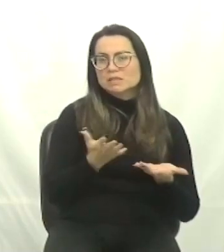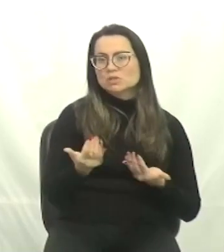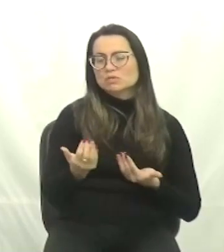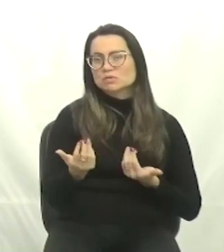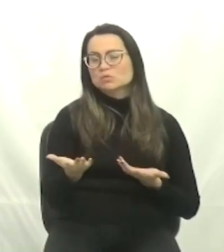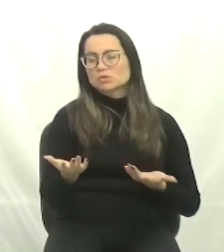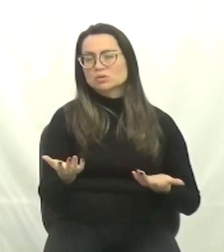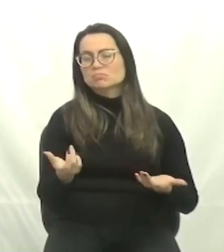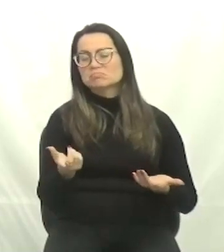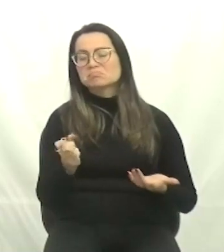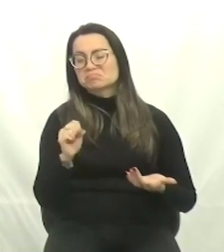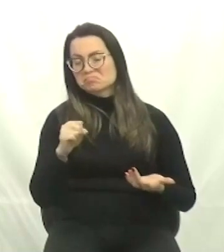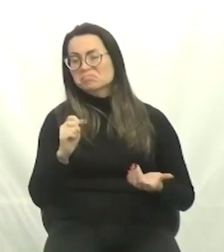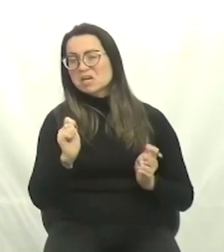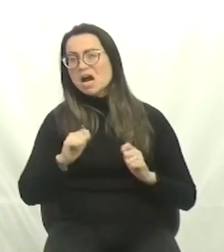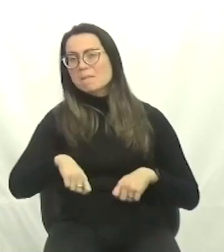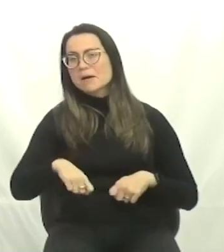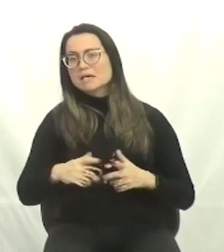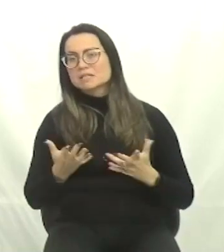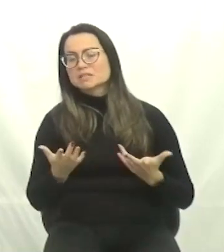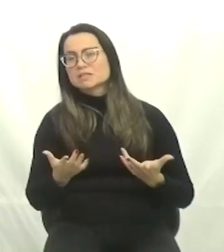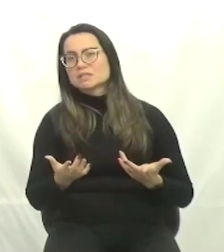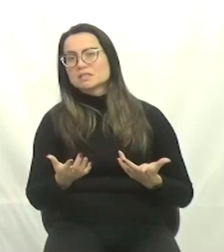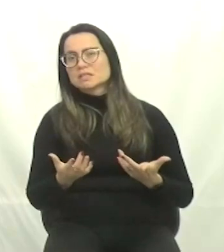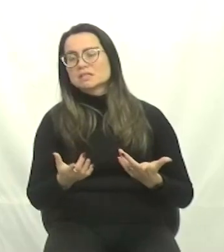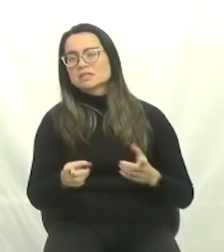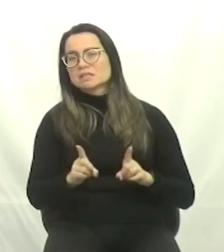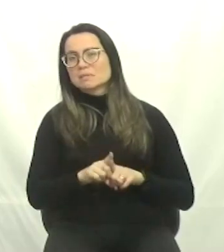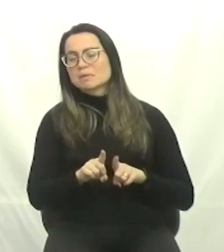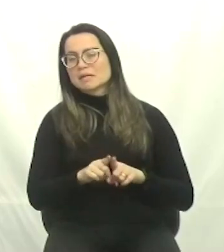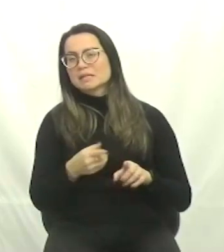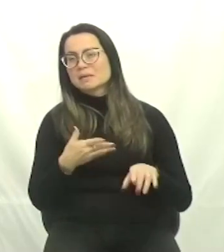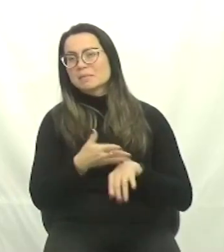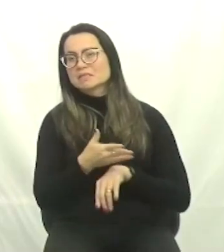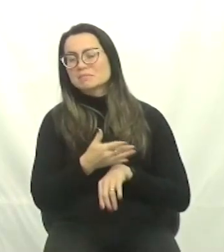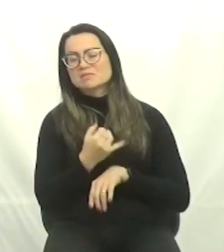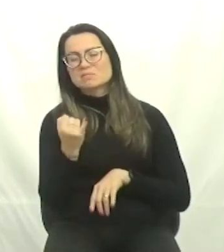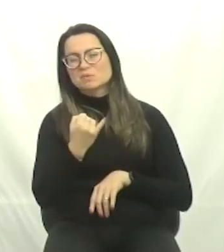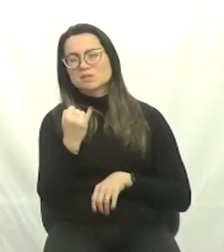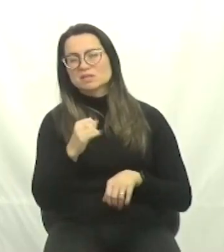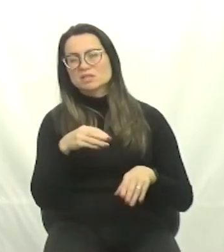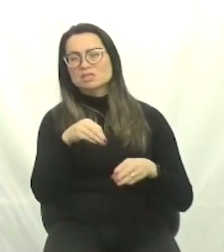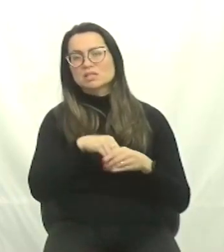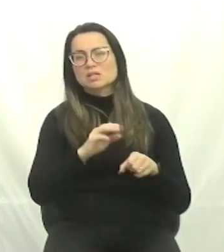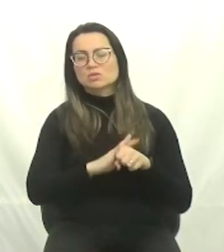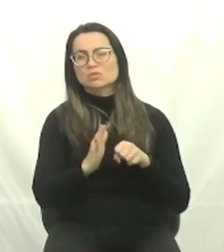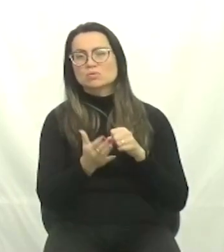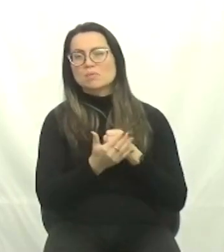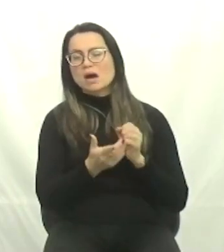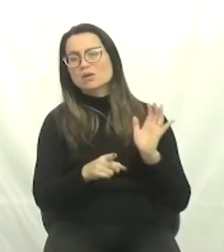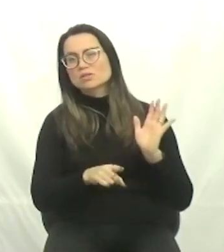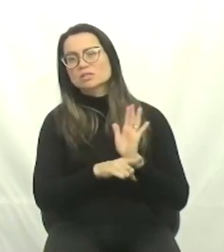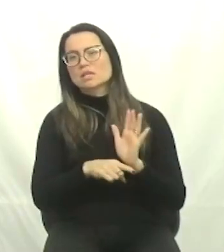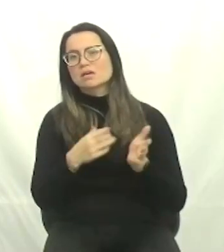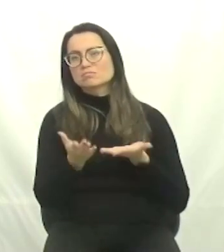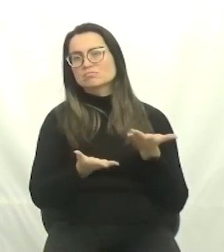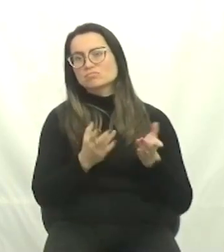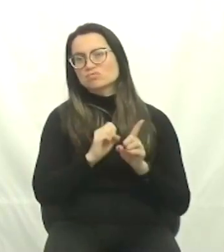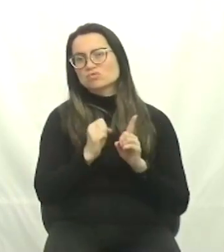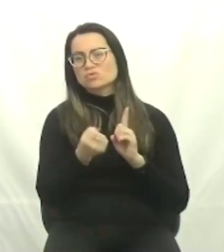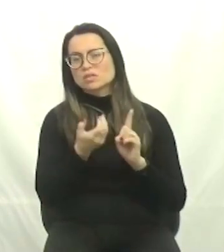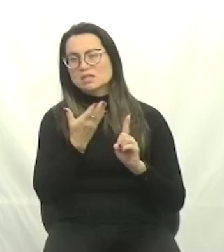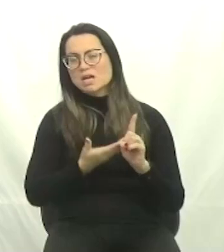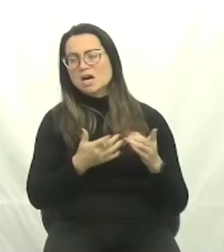né, que tem aí iniciativas bastante importantes, vereador, nos bairros de assistência social, de contraturno,